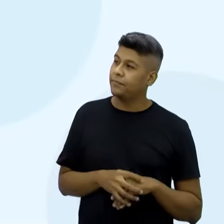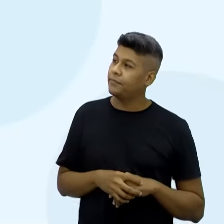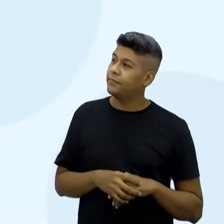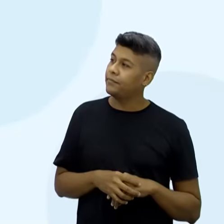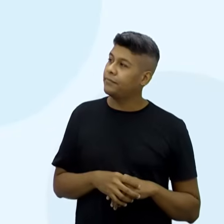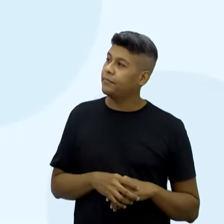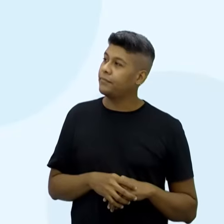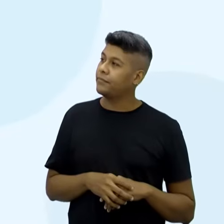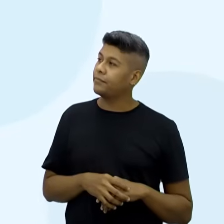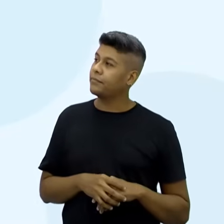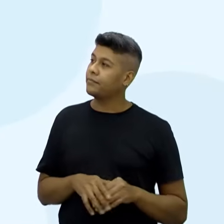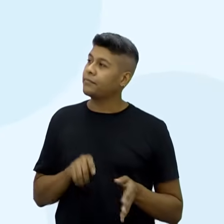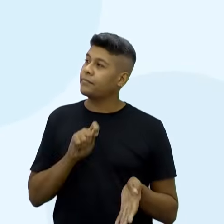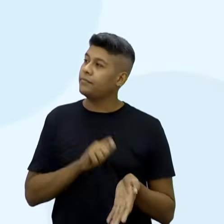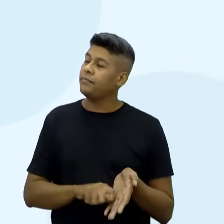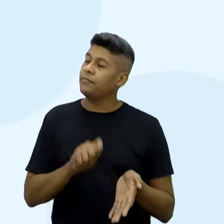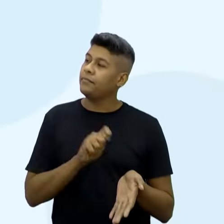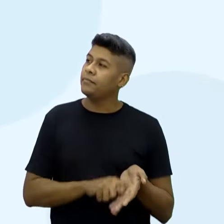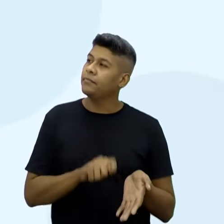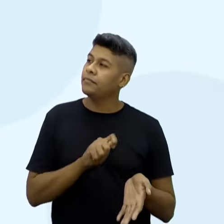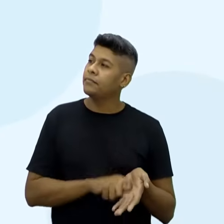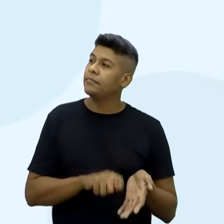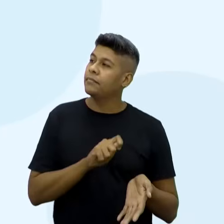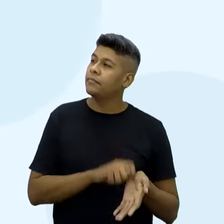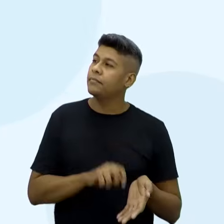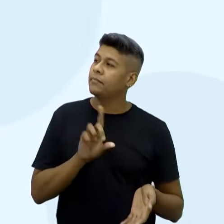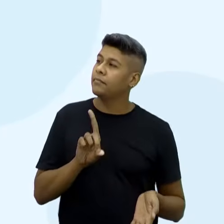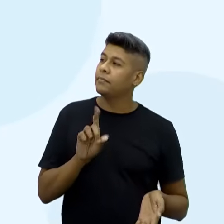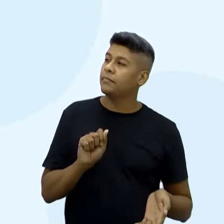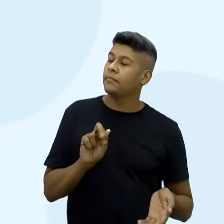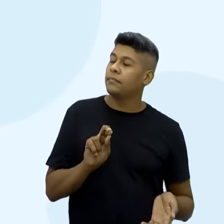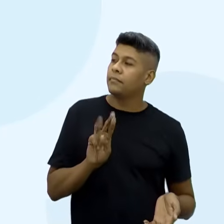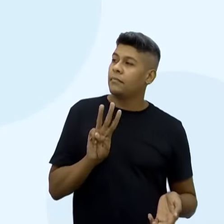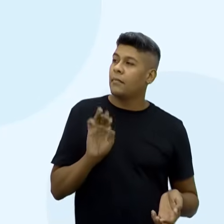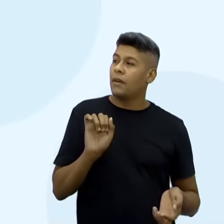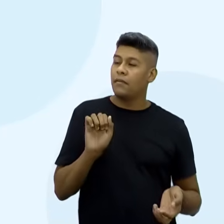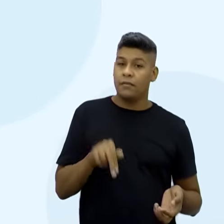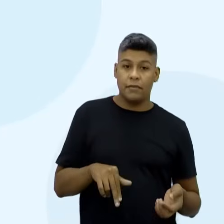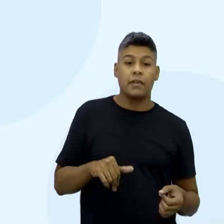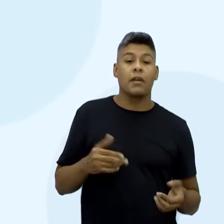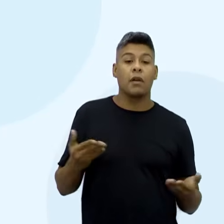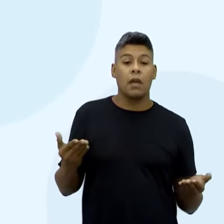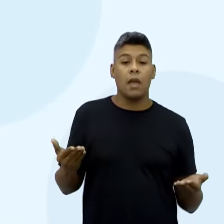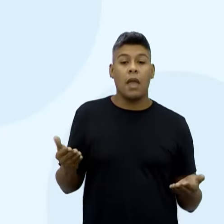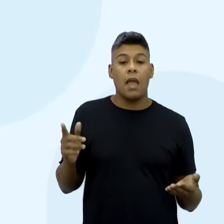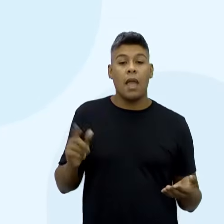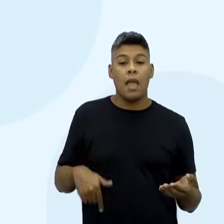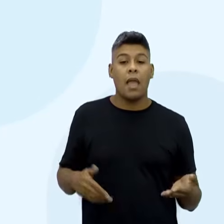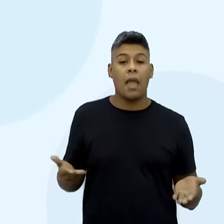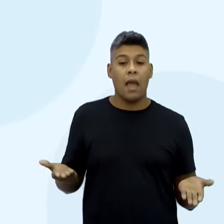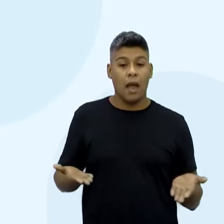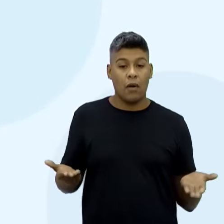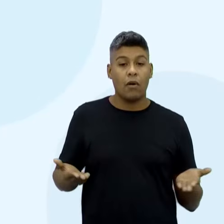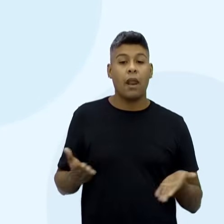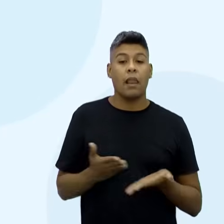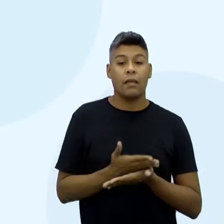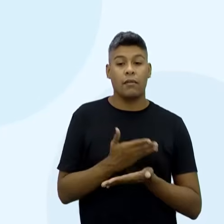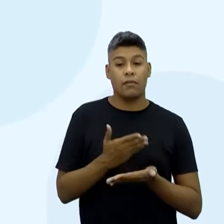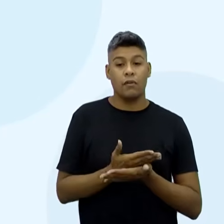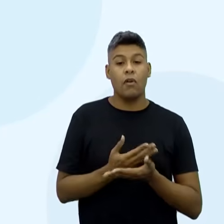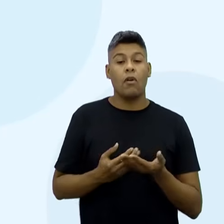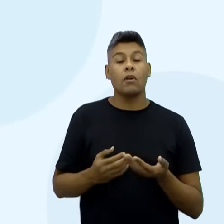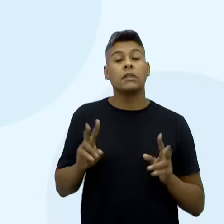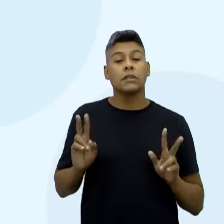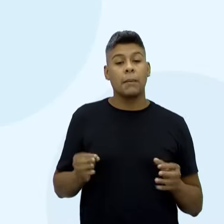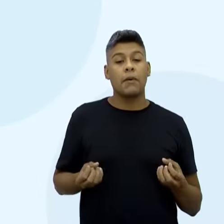diário de bordo de Darwin, ele se transformou em um livro, e o livro se chama Viagem de um Naturalista ao Redor do